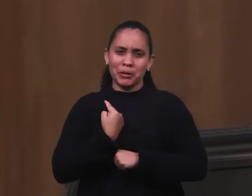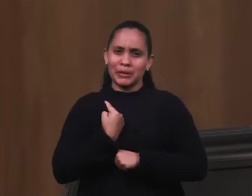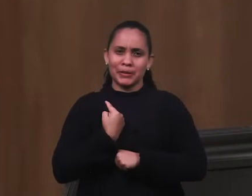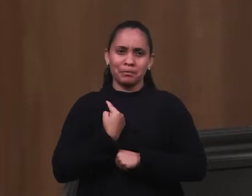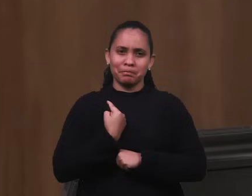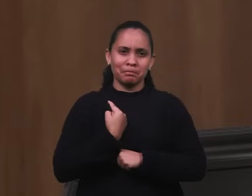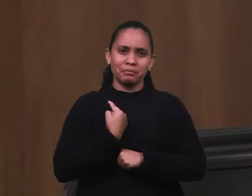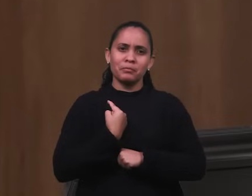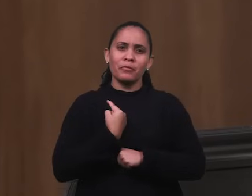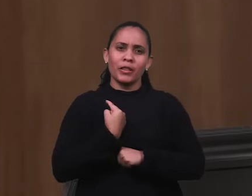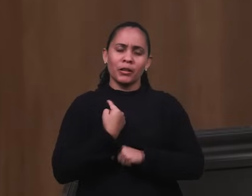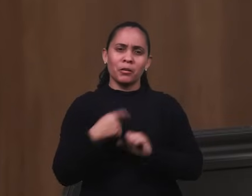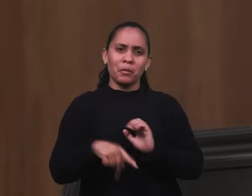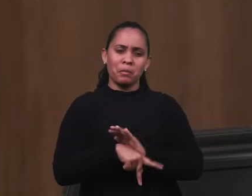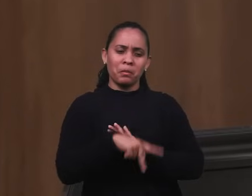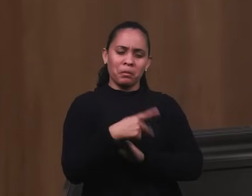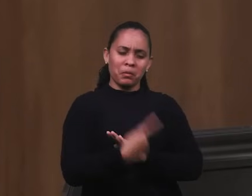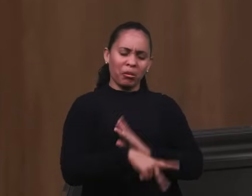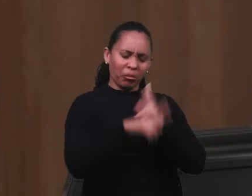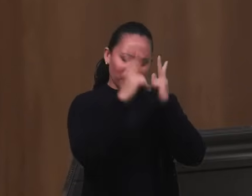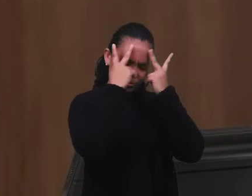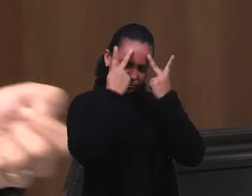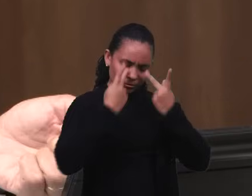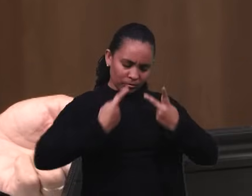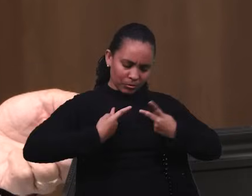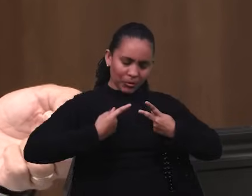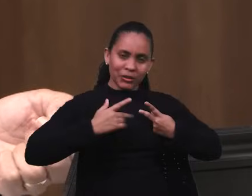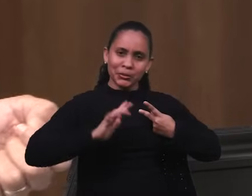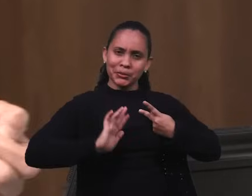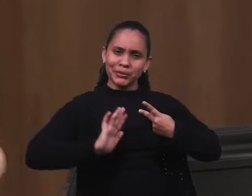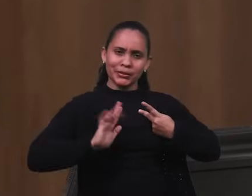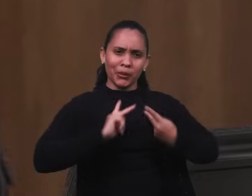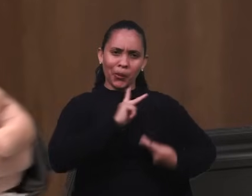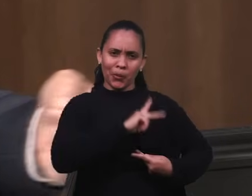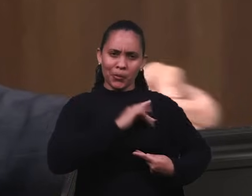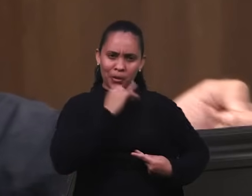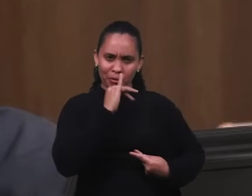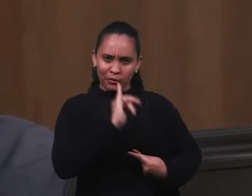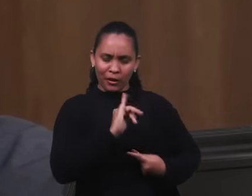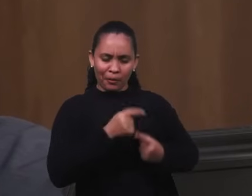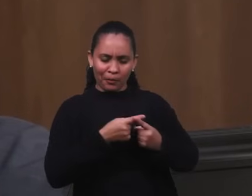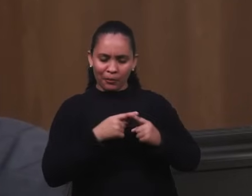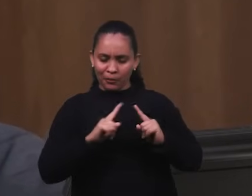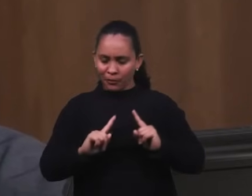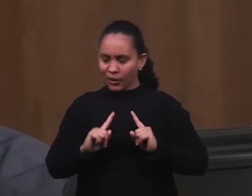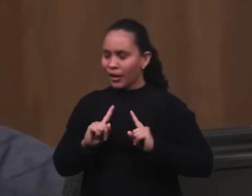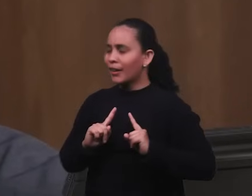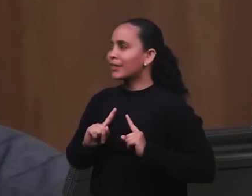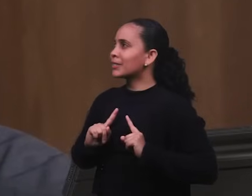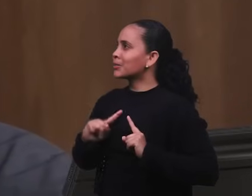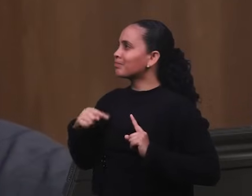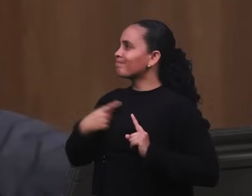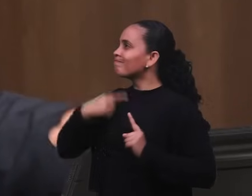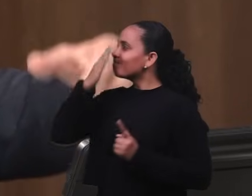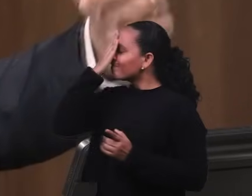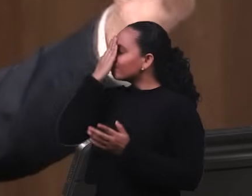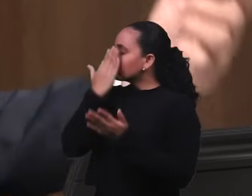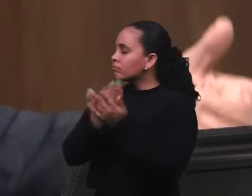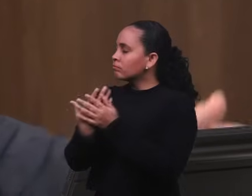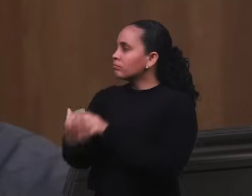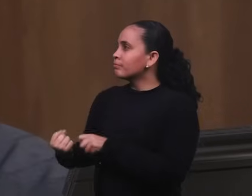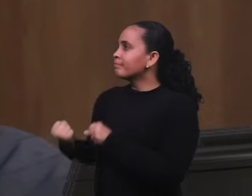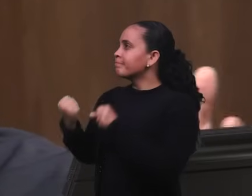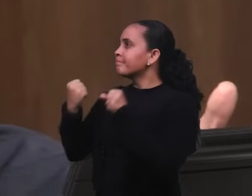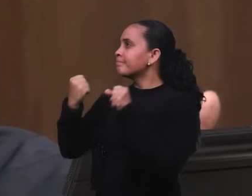é persuasão humana, como Paulo disse, né? Mas é fundamentado no poder de Deus, né?